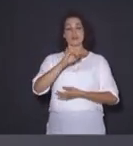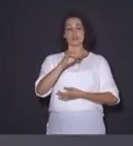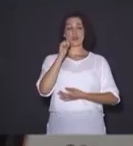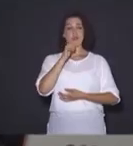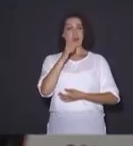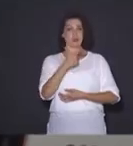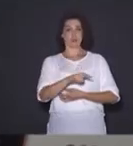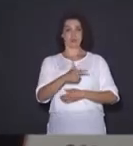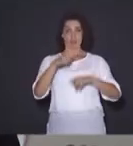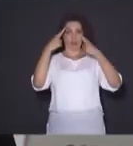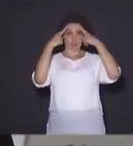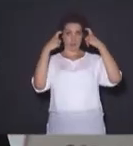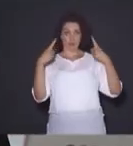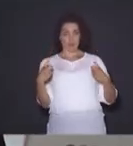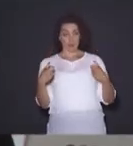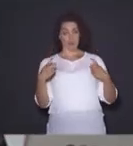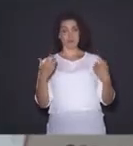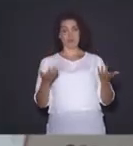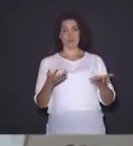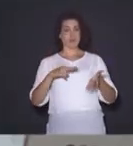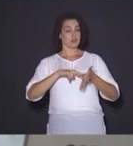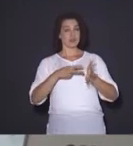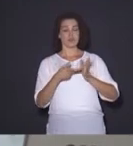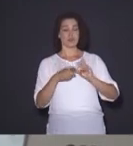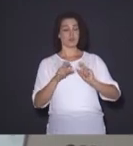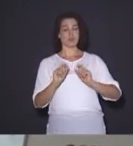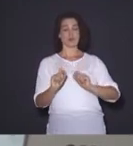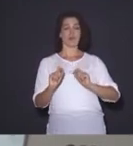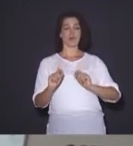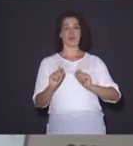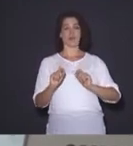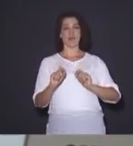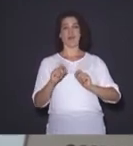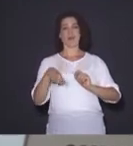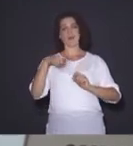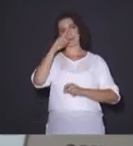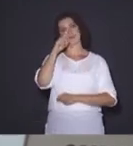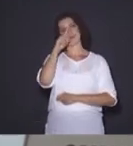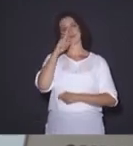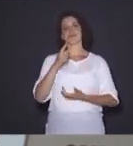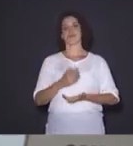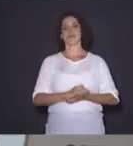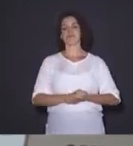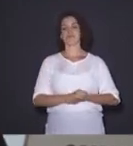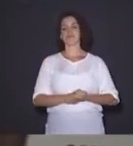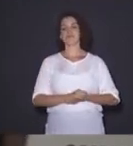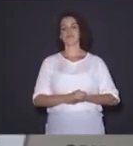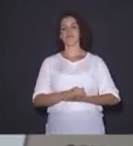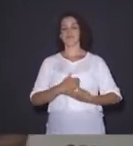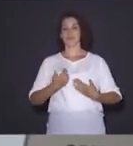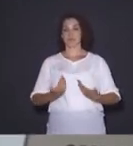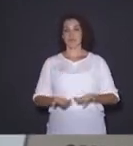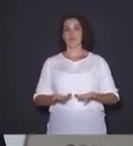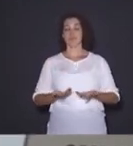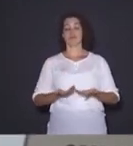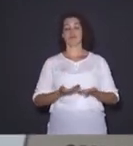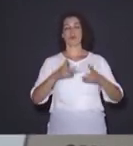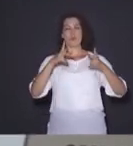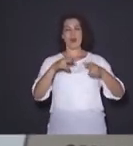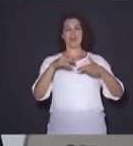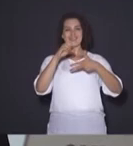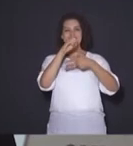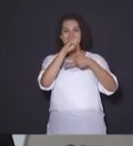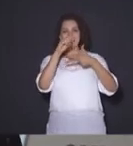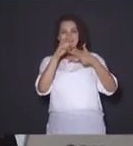violência você é isso vi isso se transforma em uma ameaça né e se esse mesmo enem né